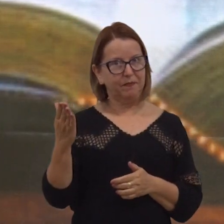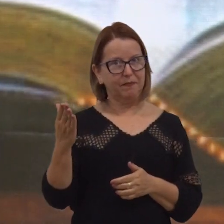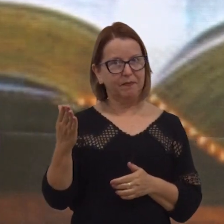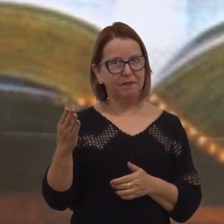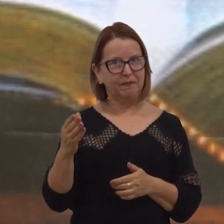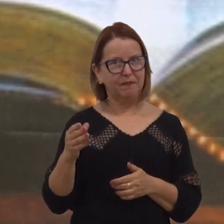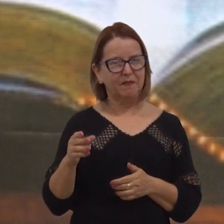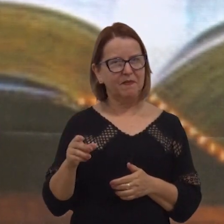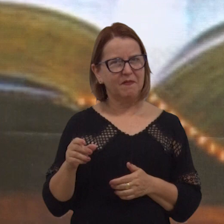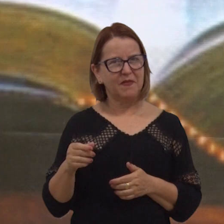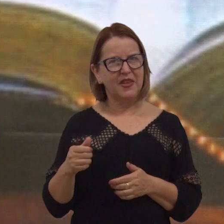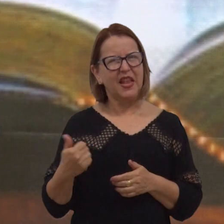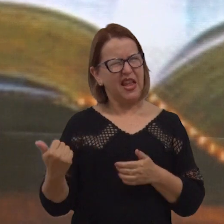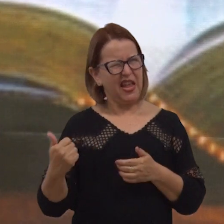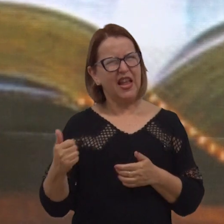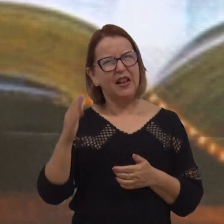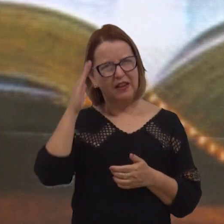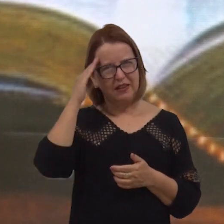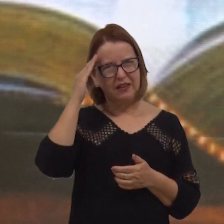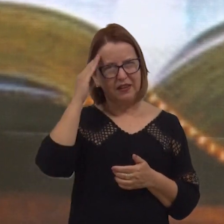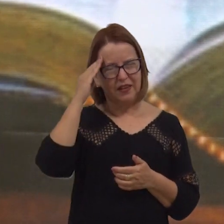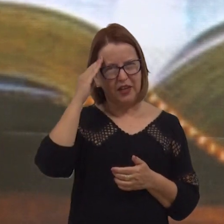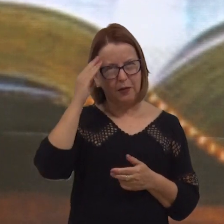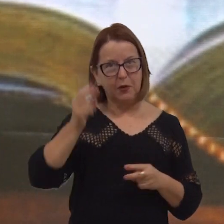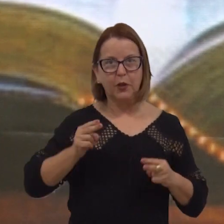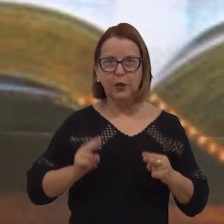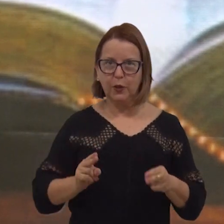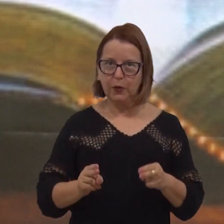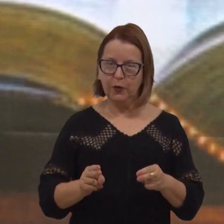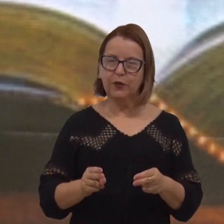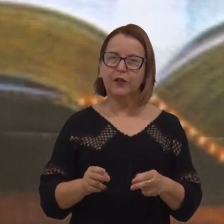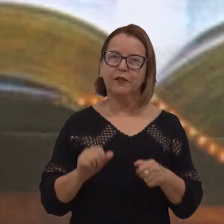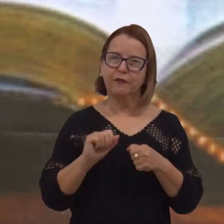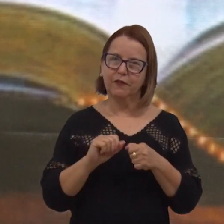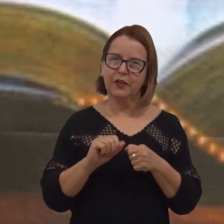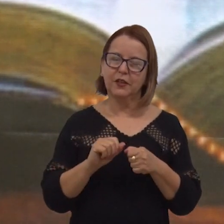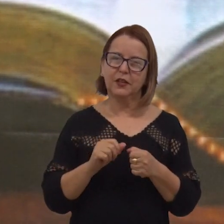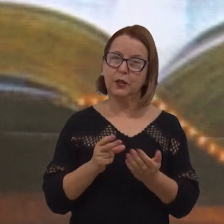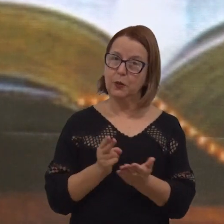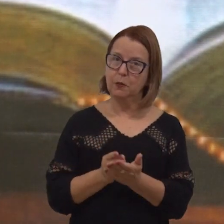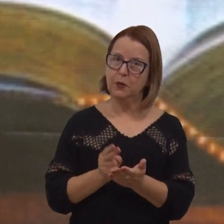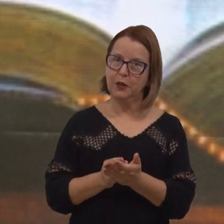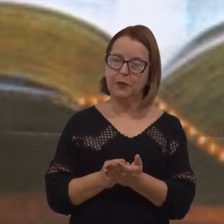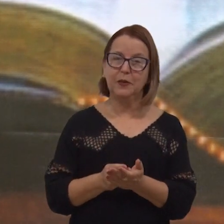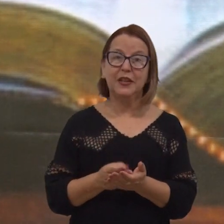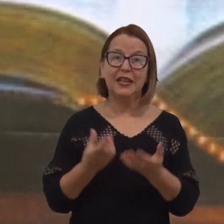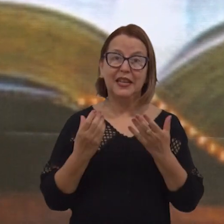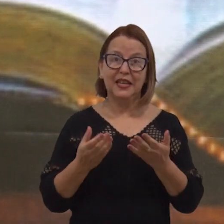Então, ele tem, a tática dele é essa, continua a mesma, tentar remover os